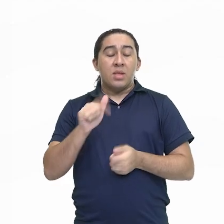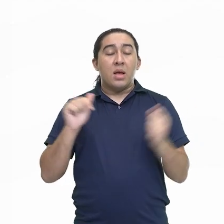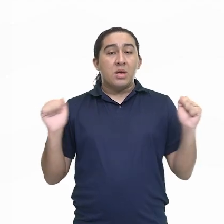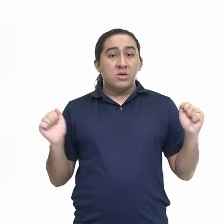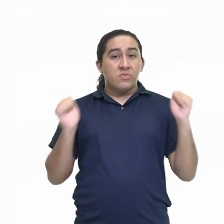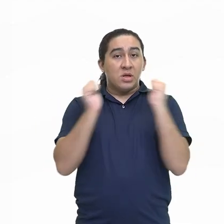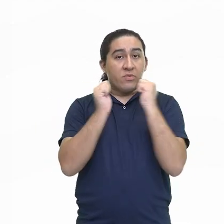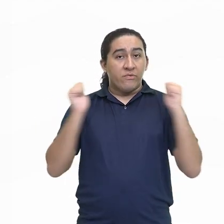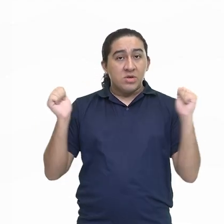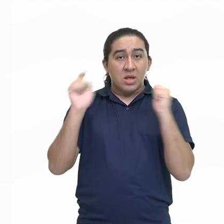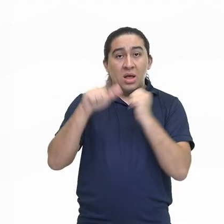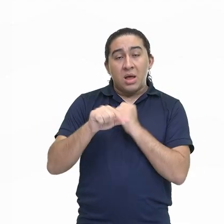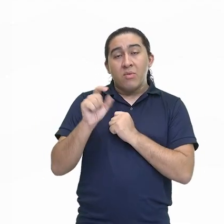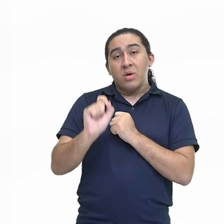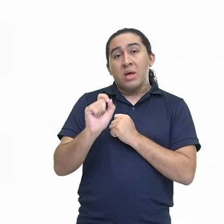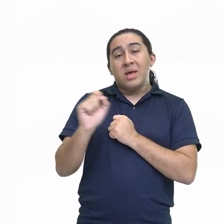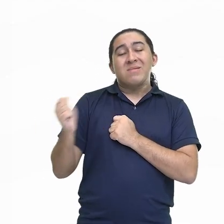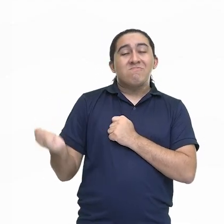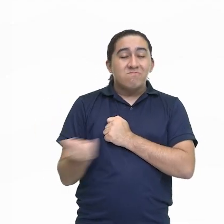como ferramenta